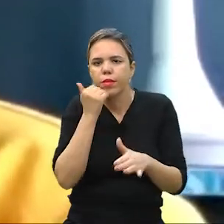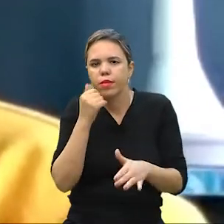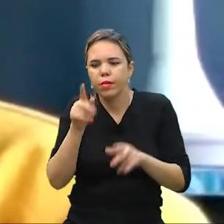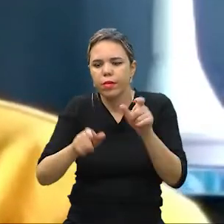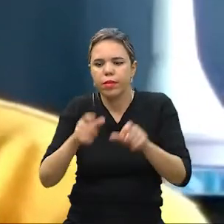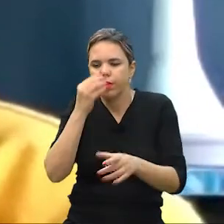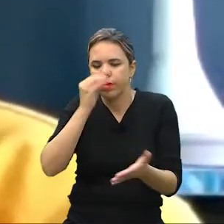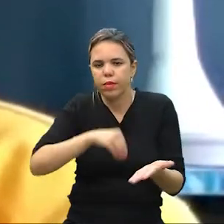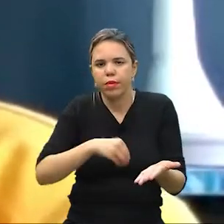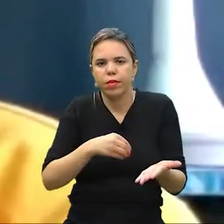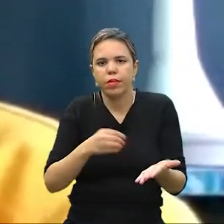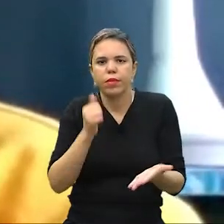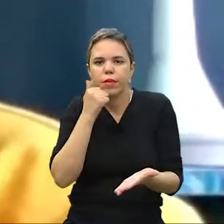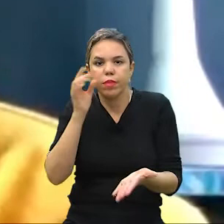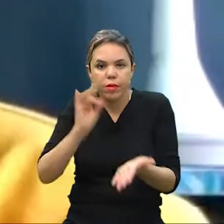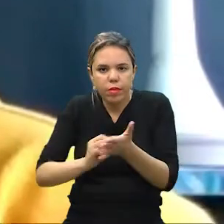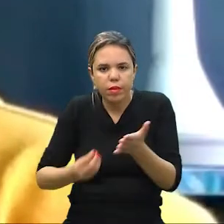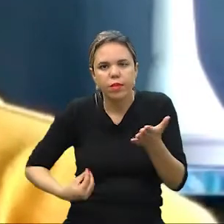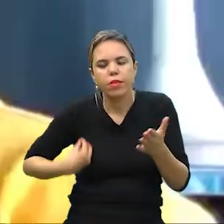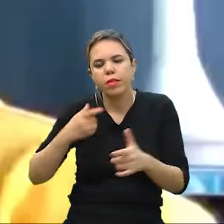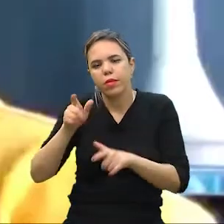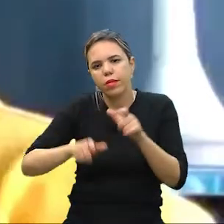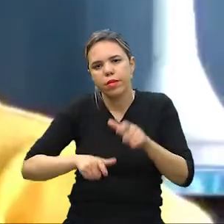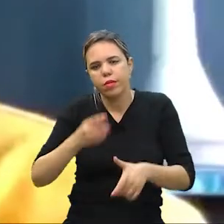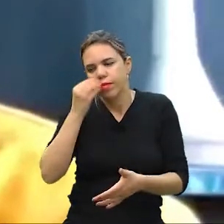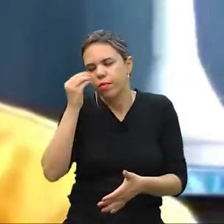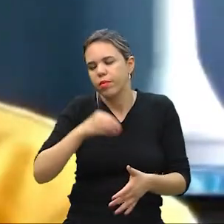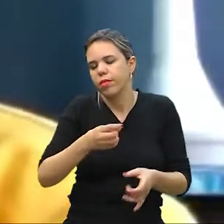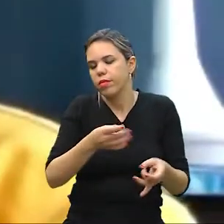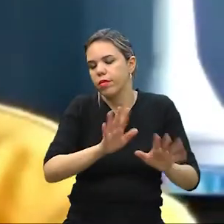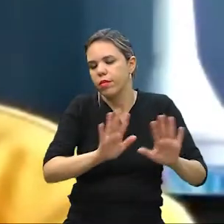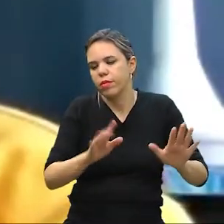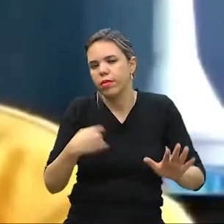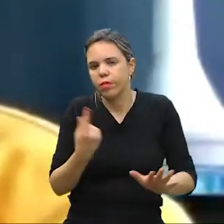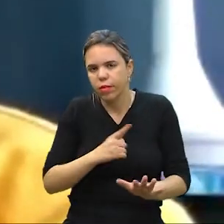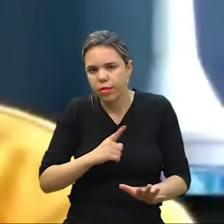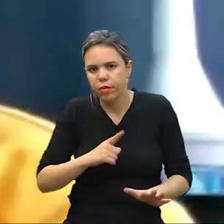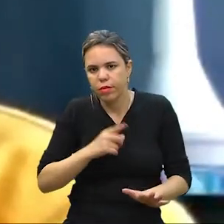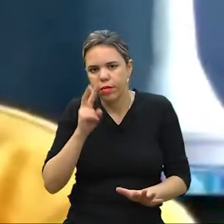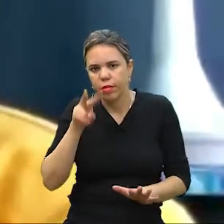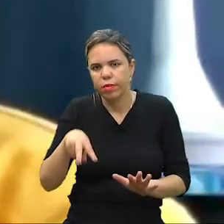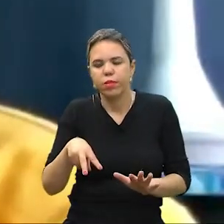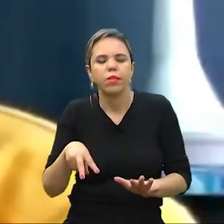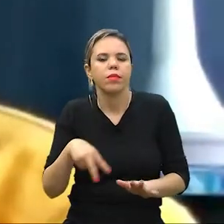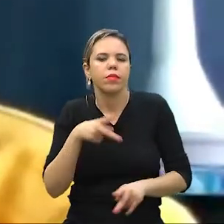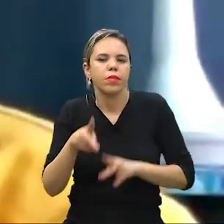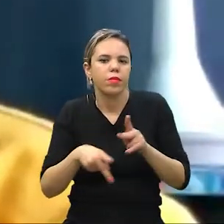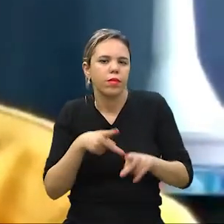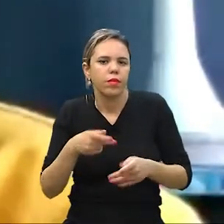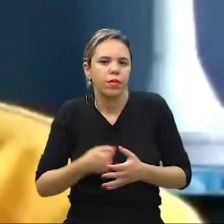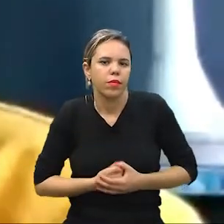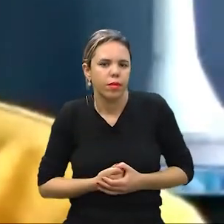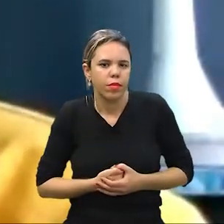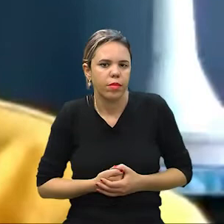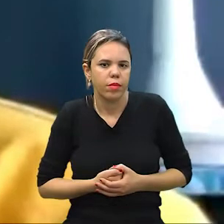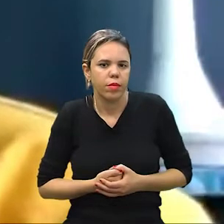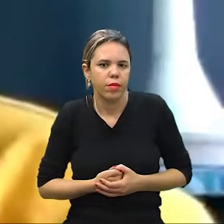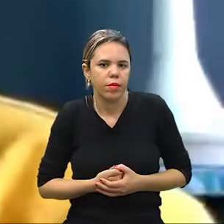alguém nega que o fato existe, essa pessoa ignora. Mas a gente tem visto pessoas que estão